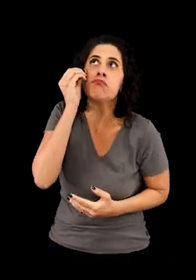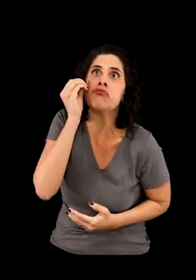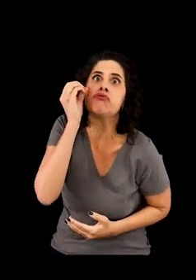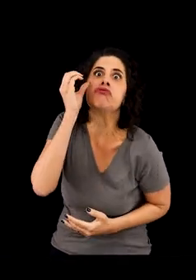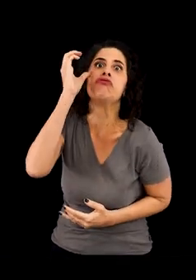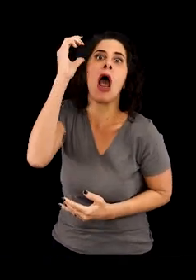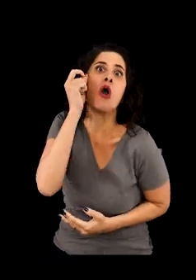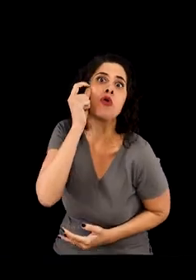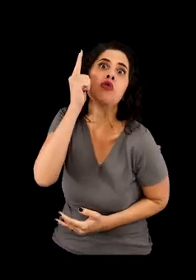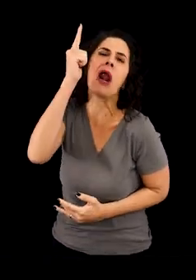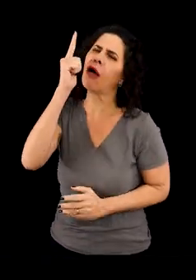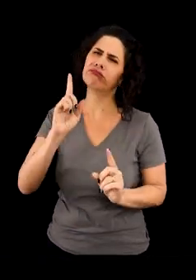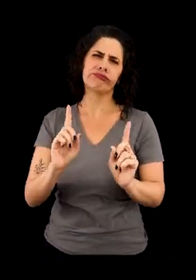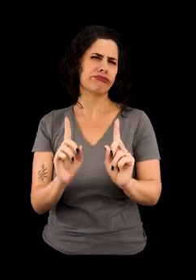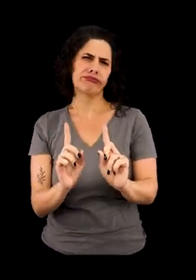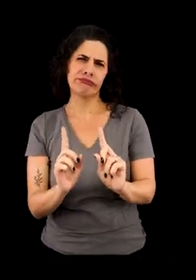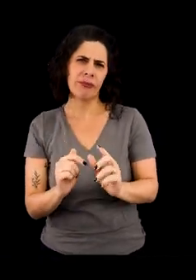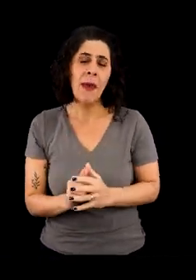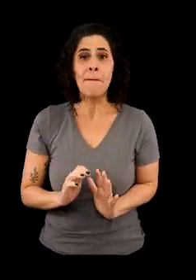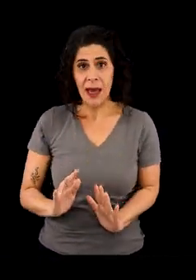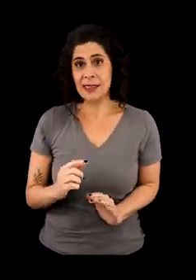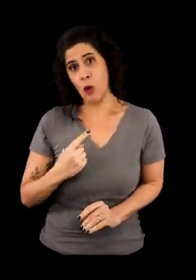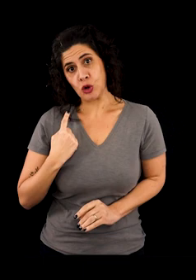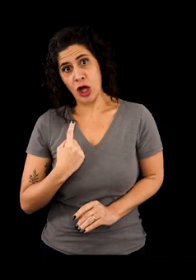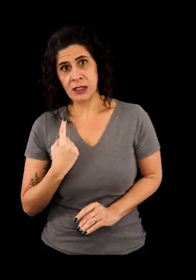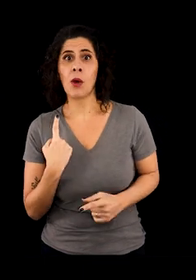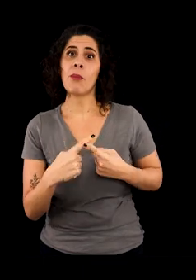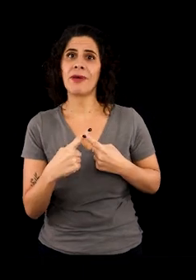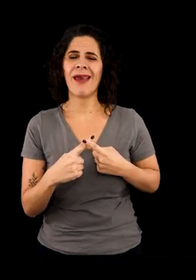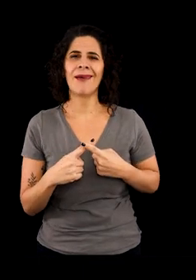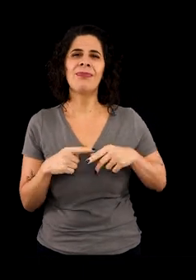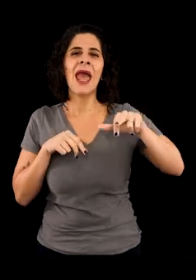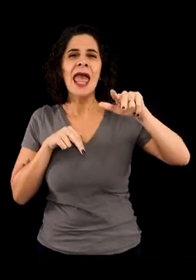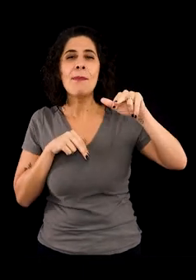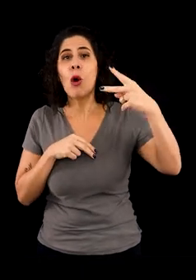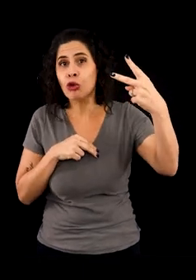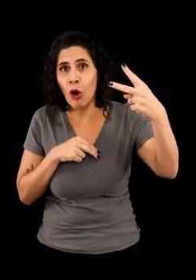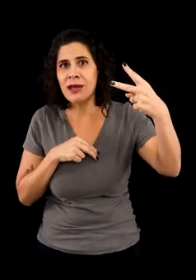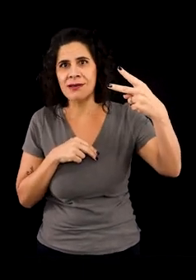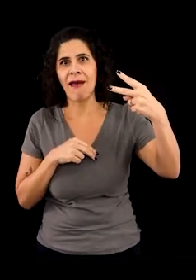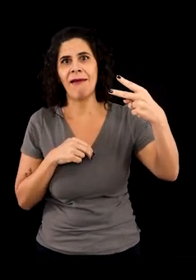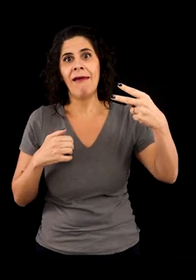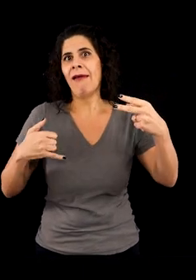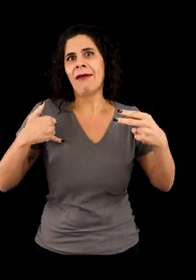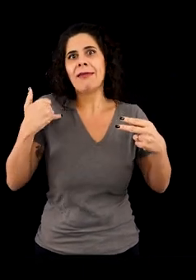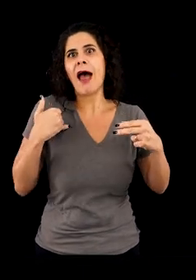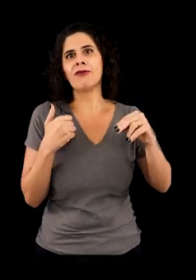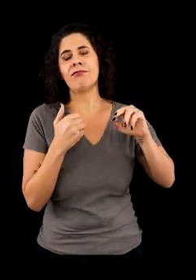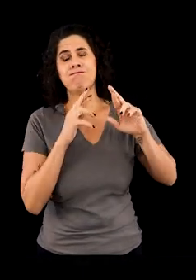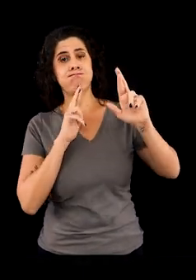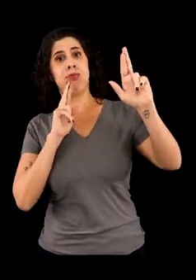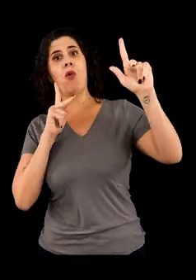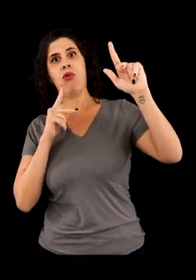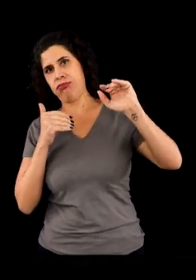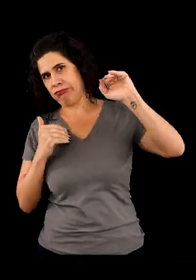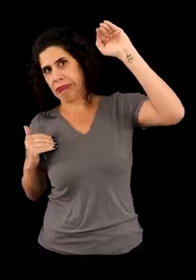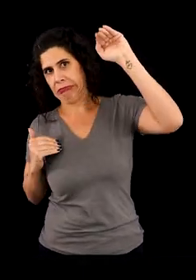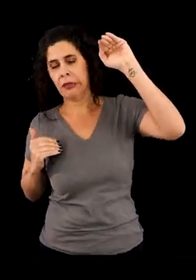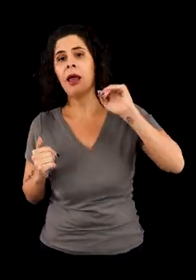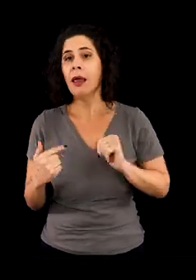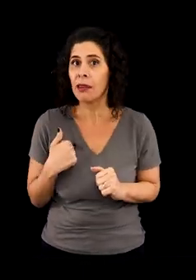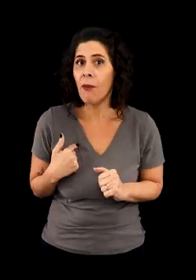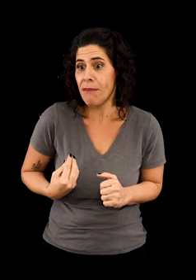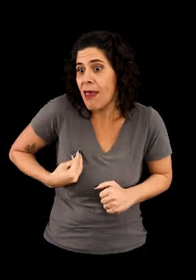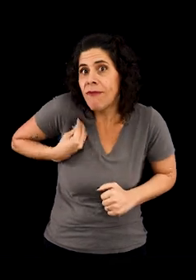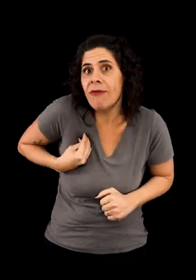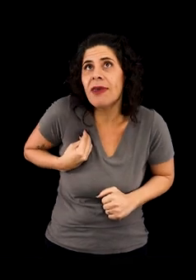bastante média baixa em termos culturais. Mas como eu era sozinho, tinha dois irmãos, mas muito mais velhos que eu, a minha vida foi